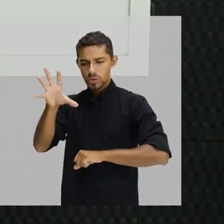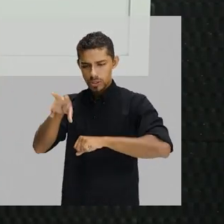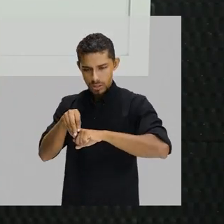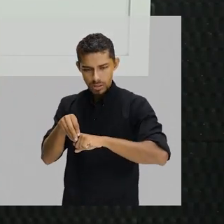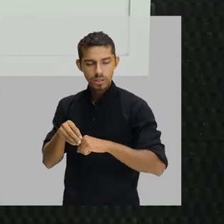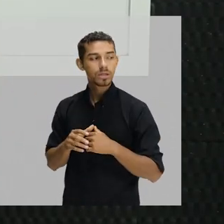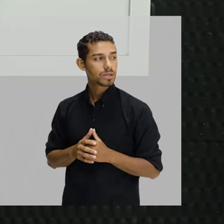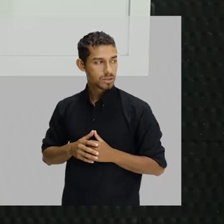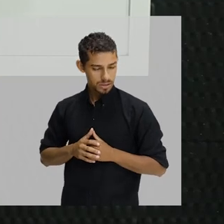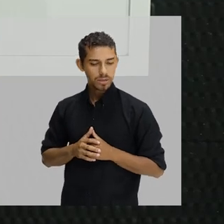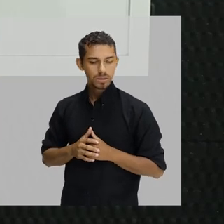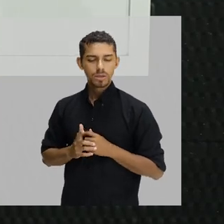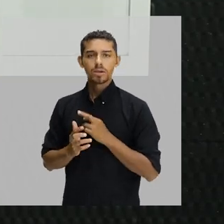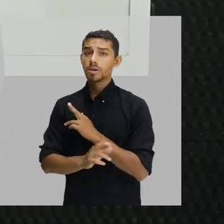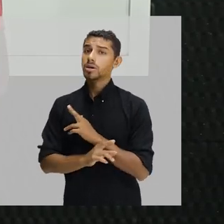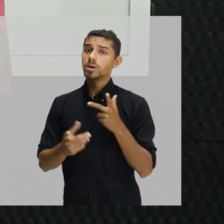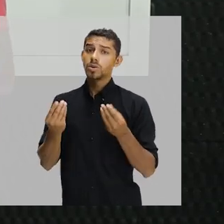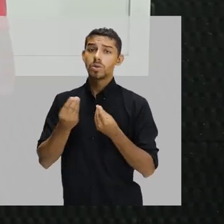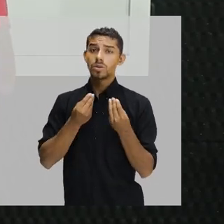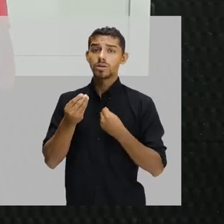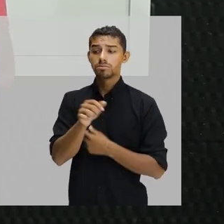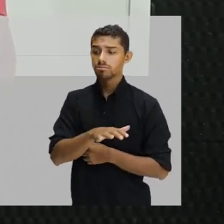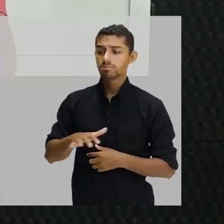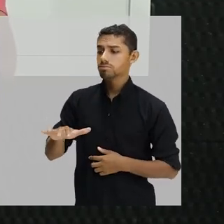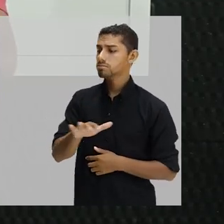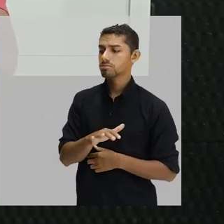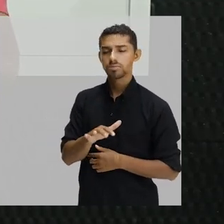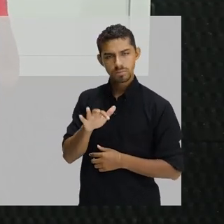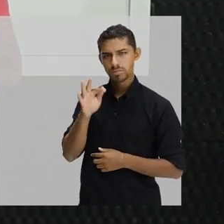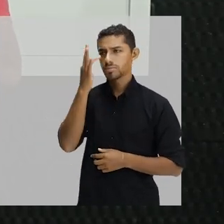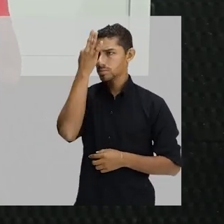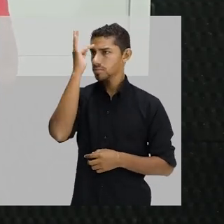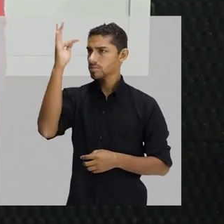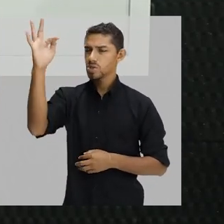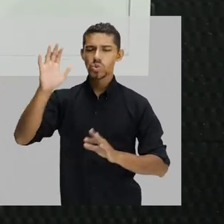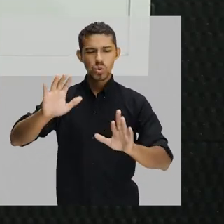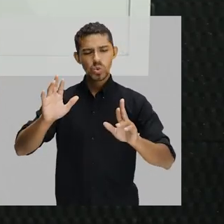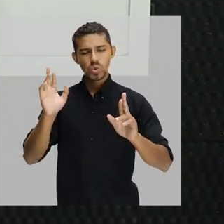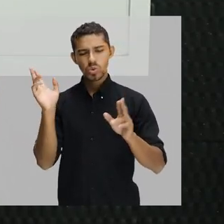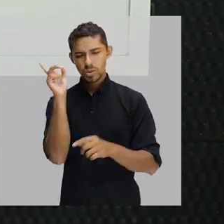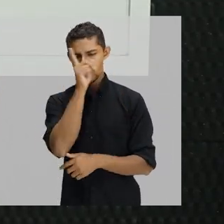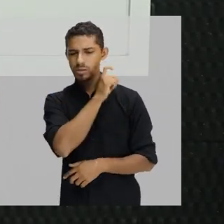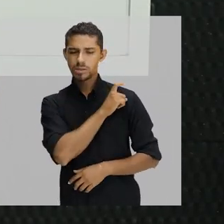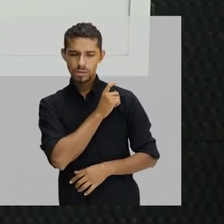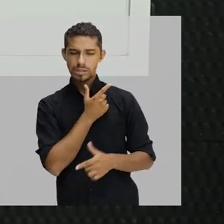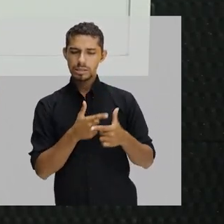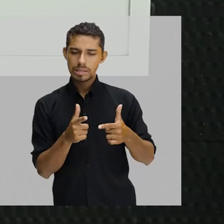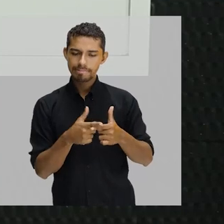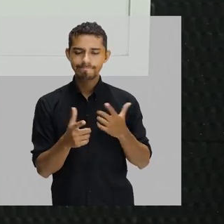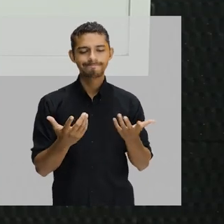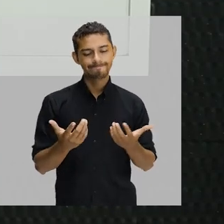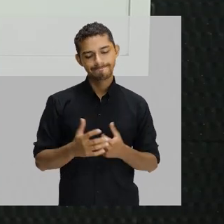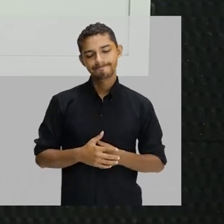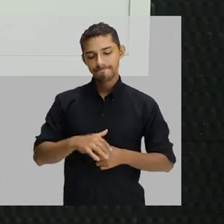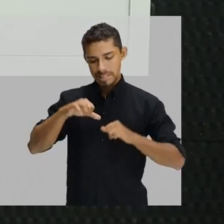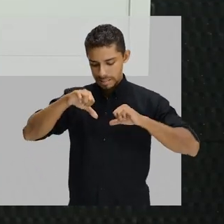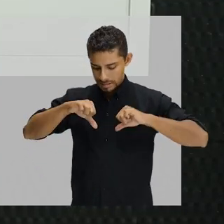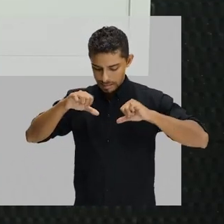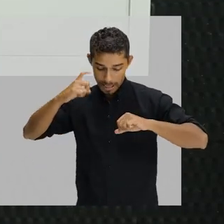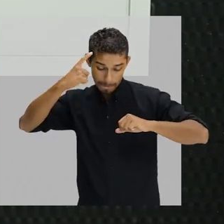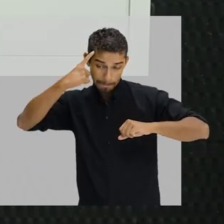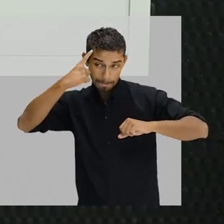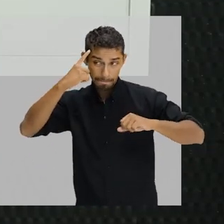feita. Tá? Ou então, como área da filosofia, nós já temos um certo prejuízo. Ok? Então, olha só, a